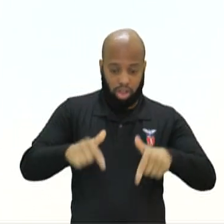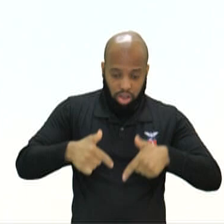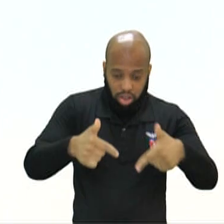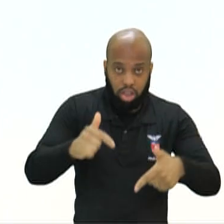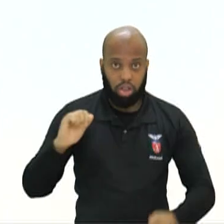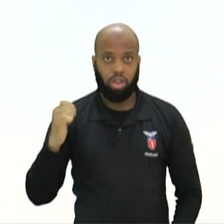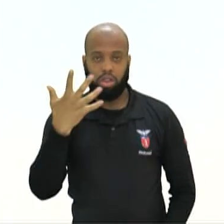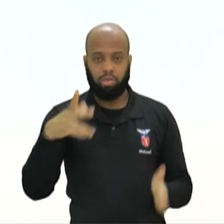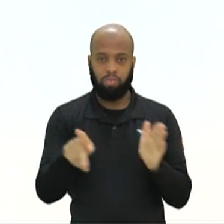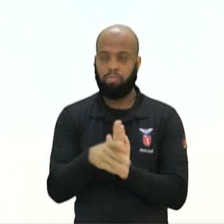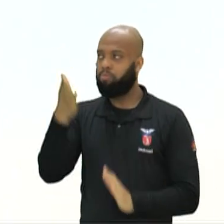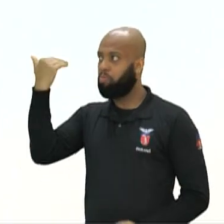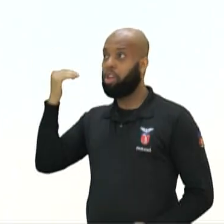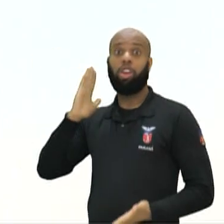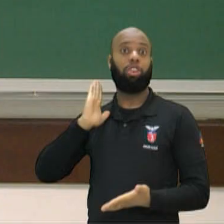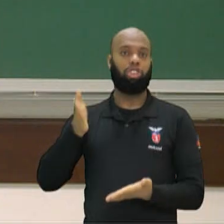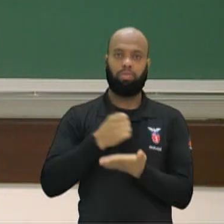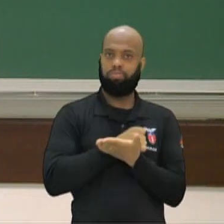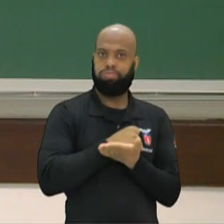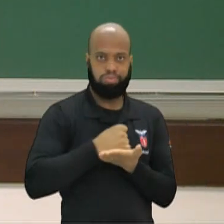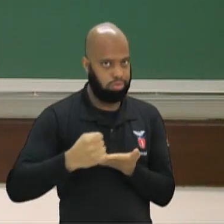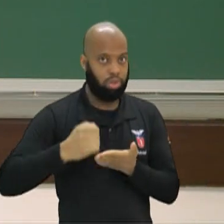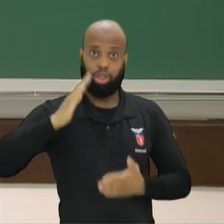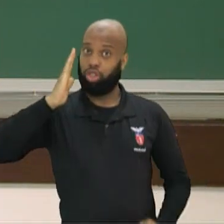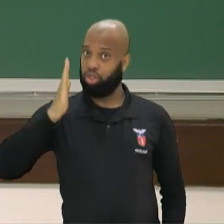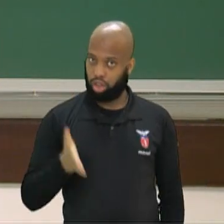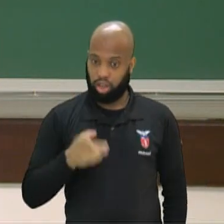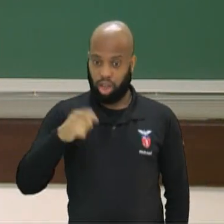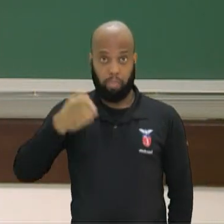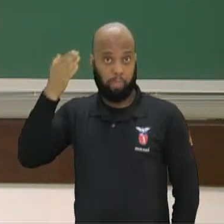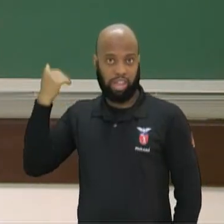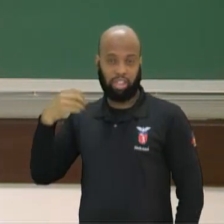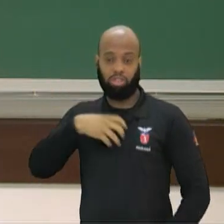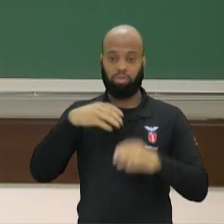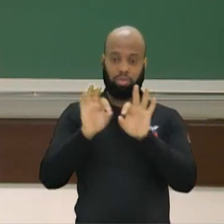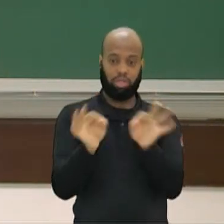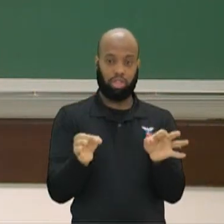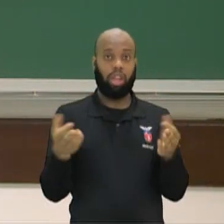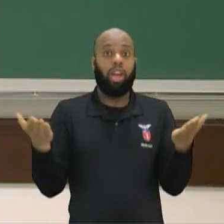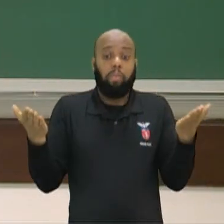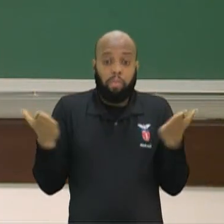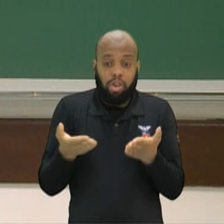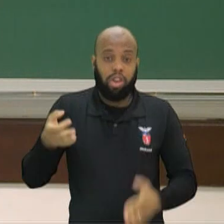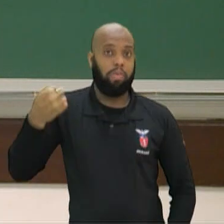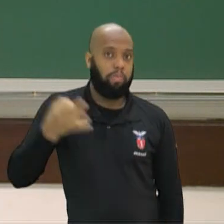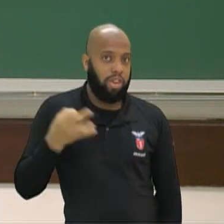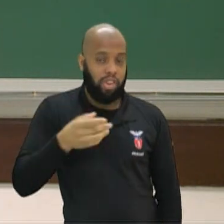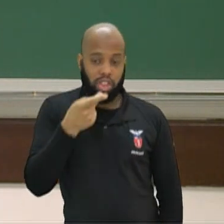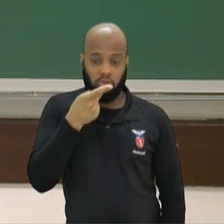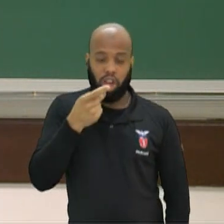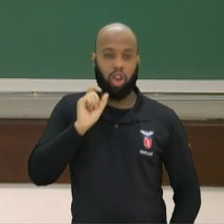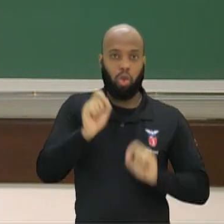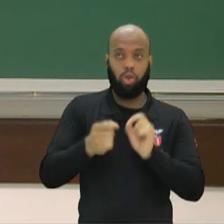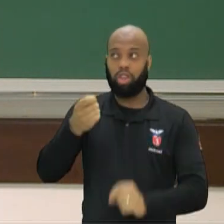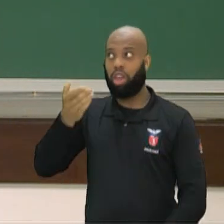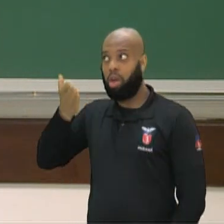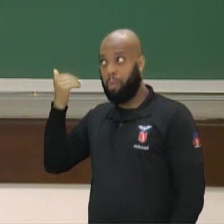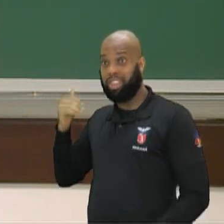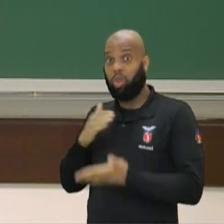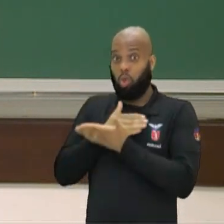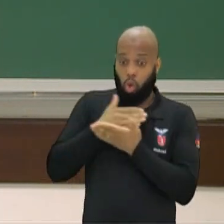aconteceu e terminou no passado, teve começo, meio e fim, passado simples. Presente perfeito é quando você fala de uma ação que começou no